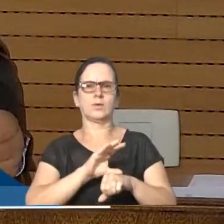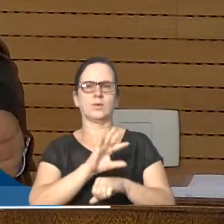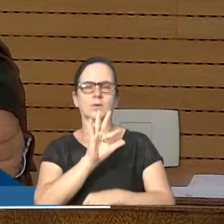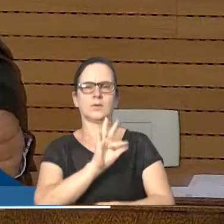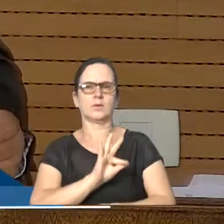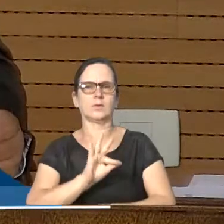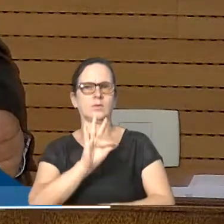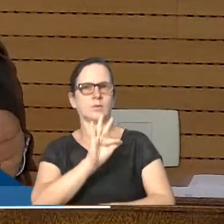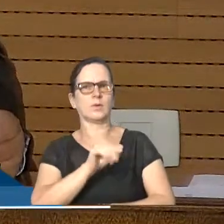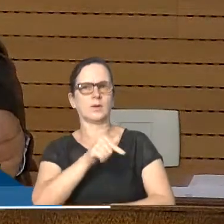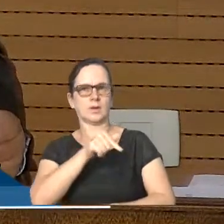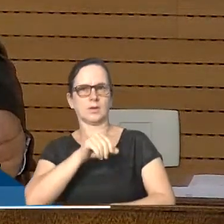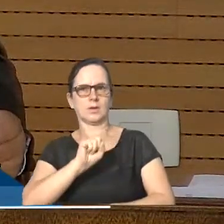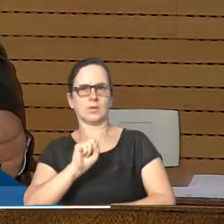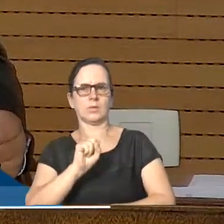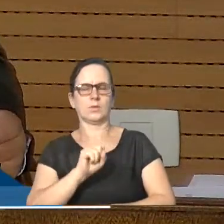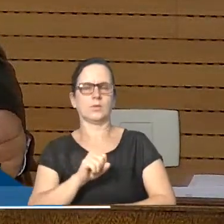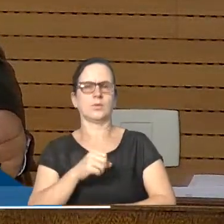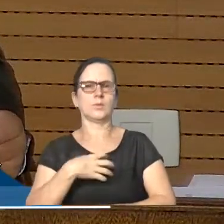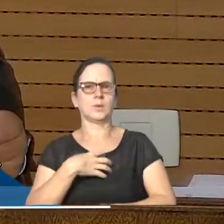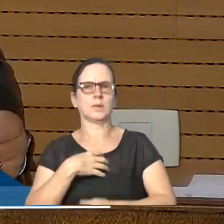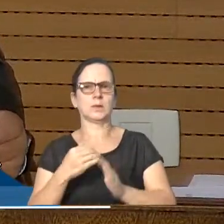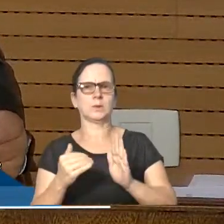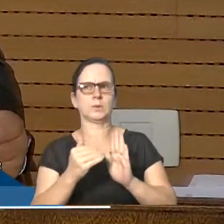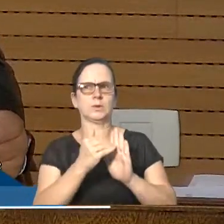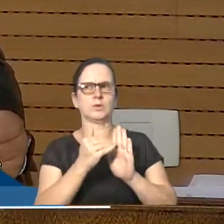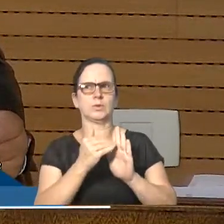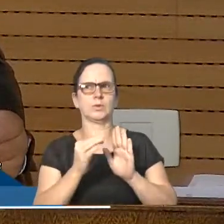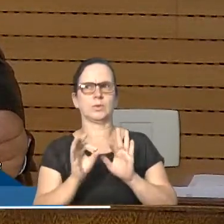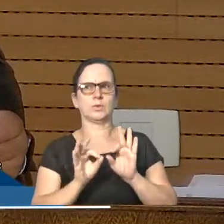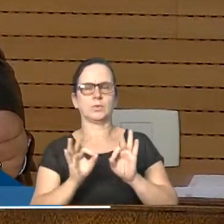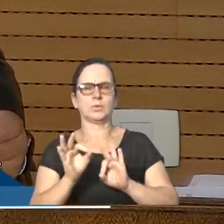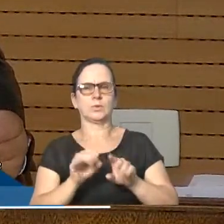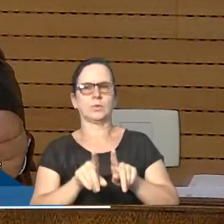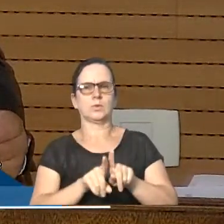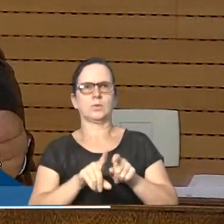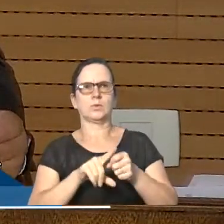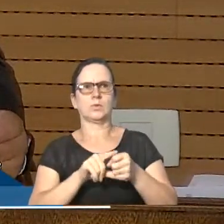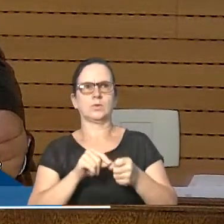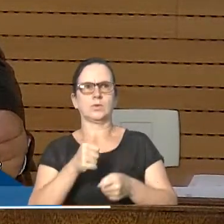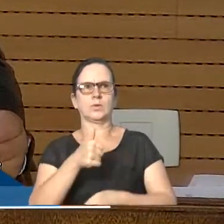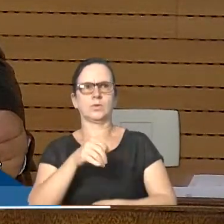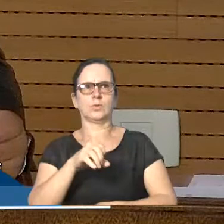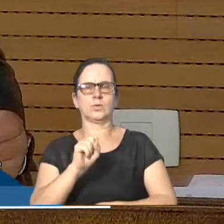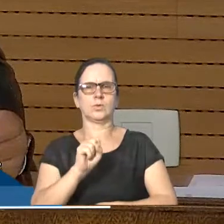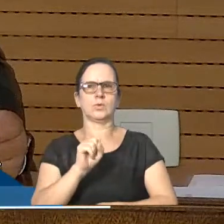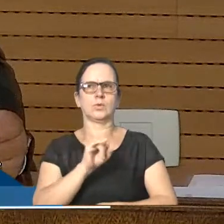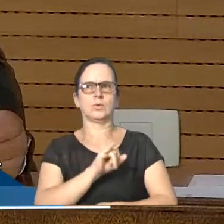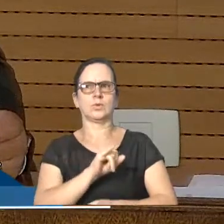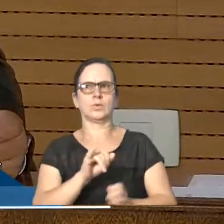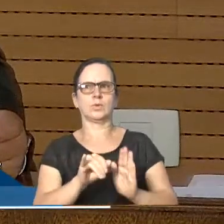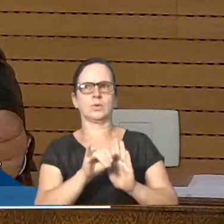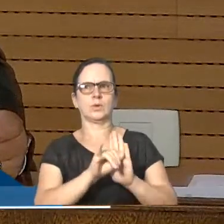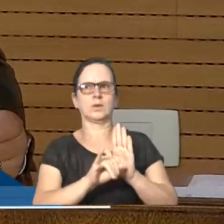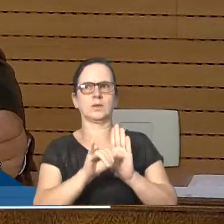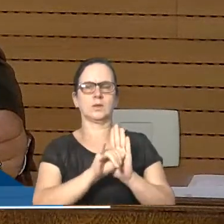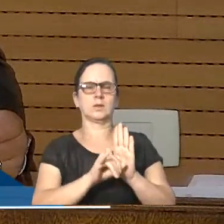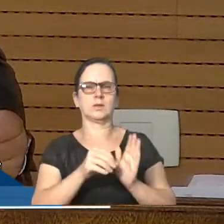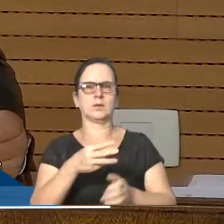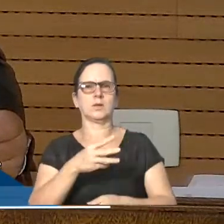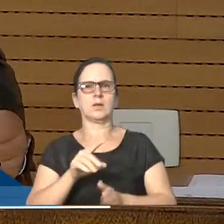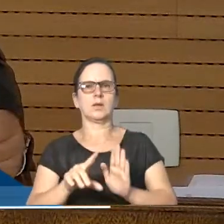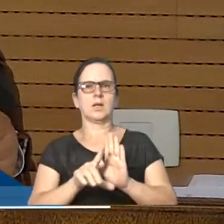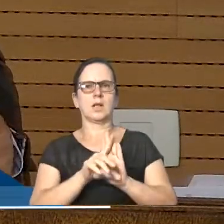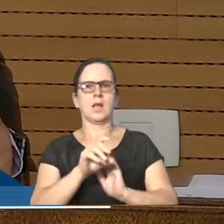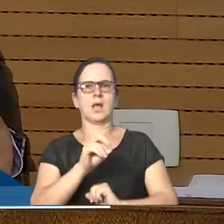No mesmo sentido, a adequação ao disposto no artigo 18, inciso 1, no artigo 19, inciso 3 da Lei